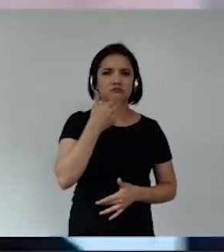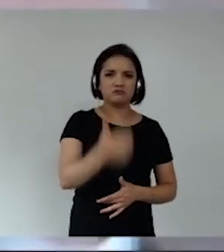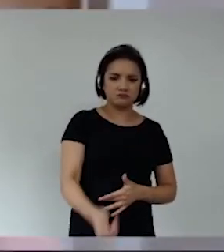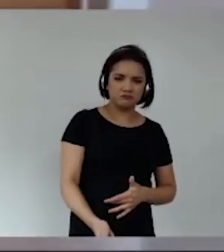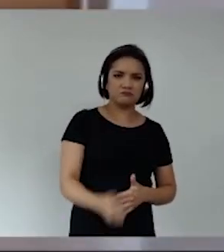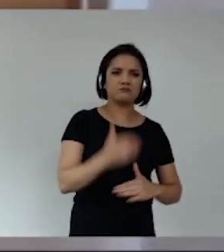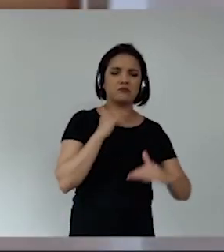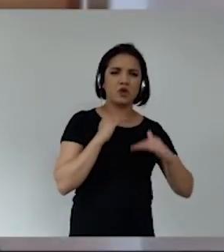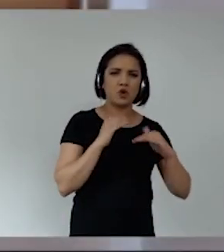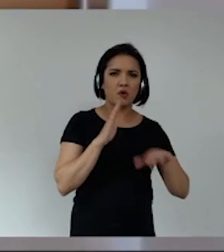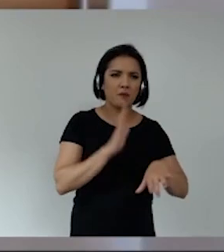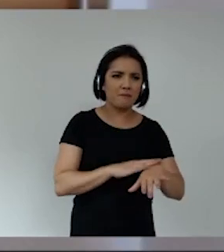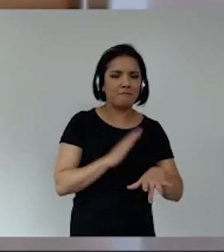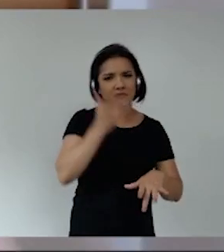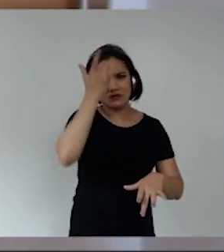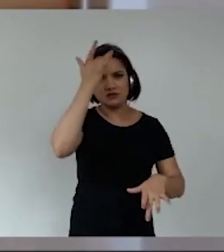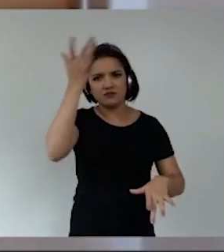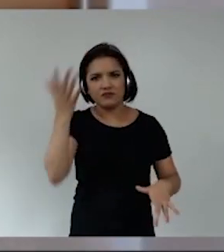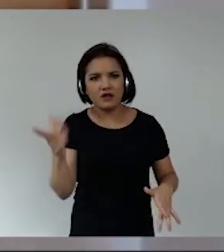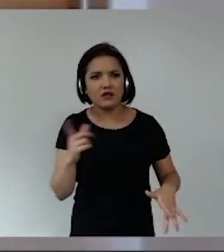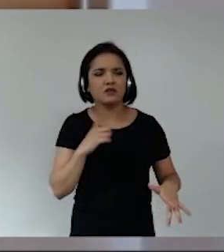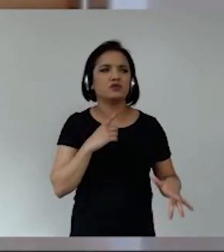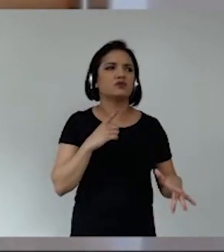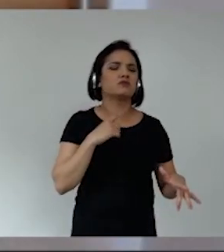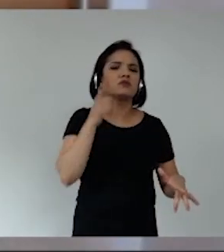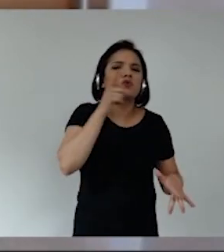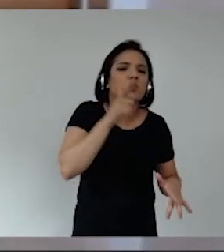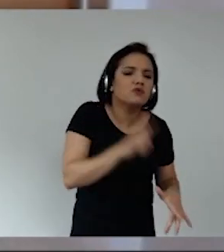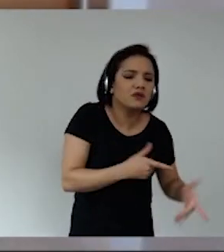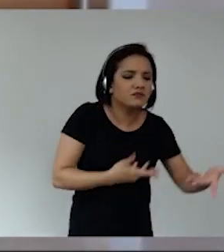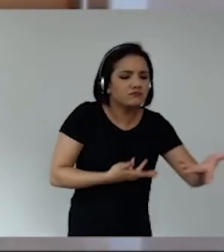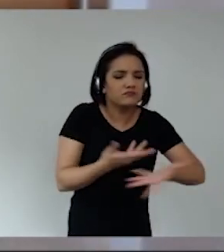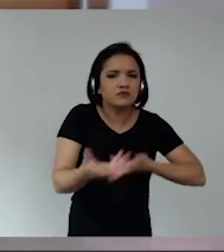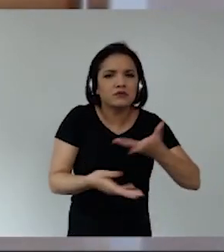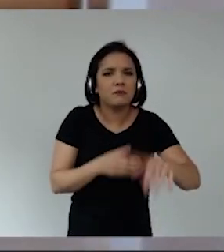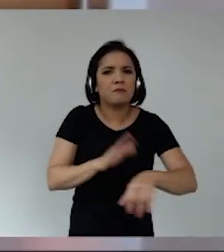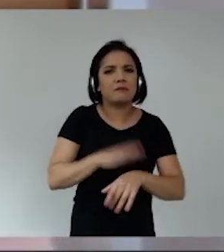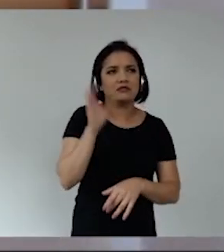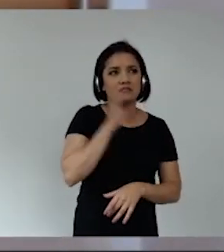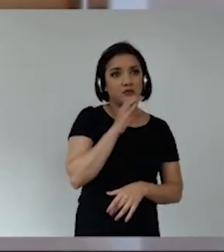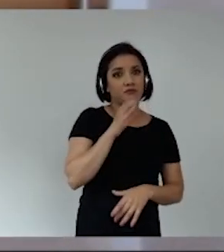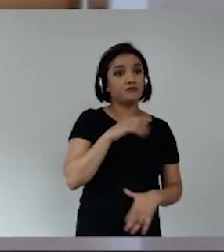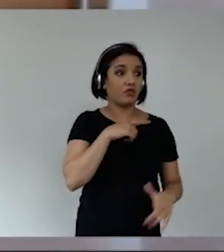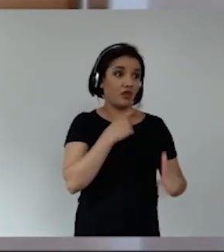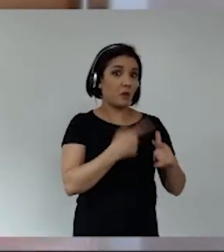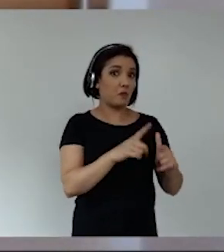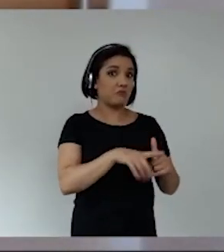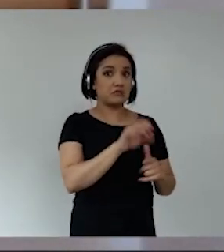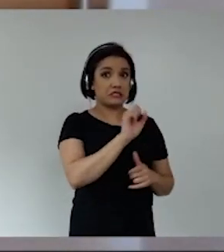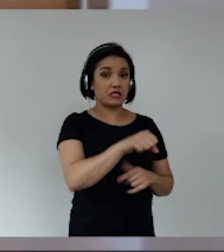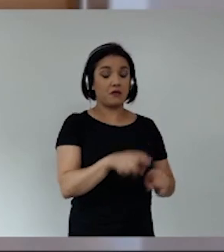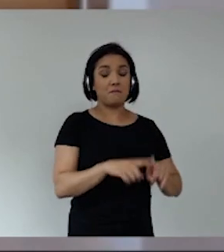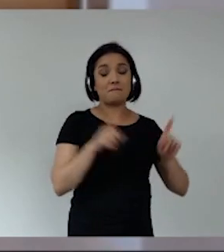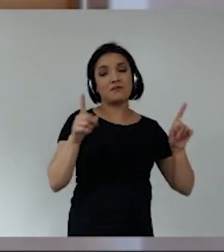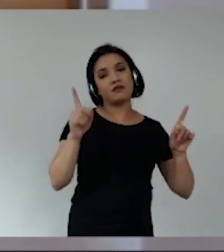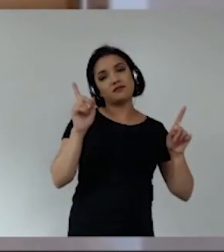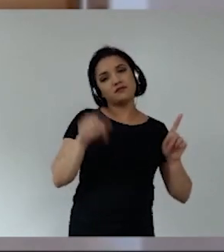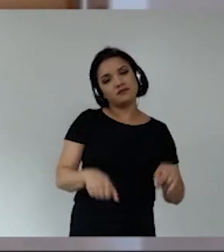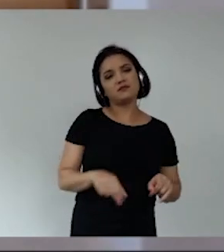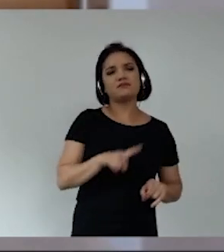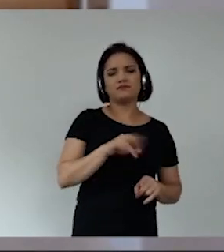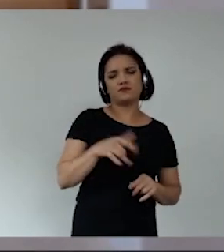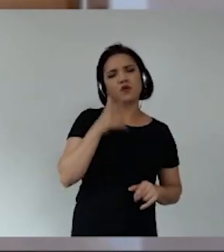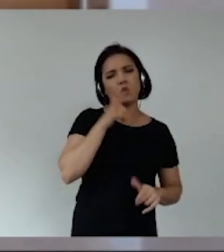asfaltada, iluminada, com ruas largas, que tende a ser um pouco mais rápido. Temos problemas? Temos. Mas esses problemas, certamente, eles